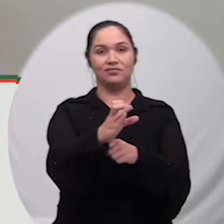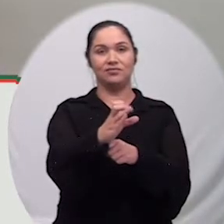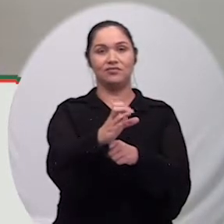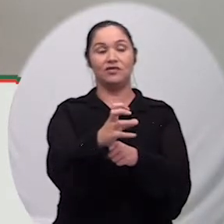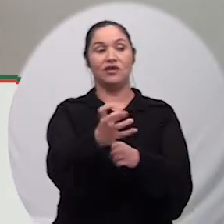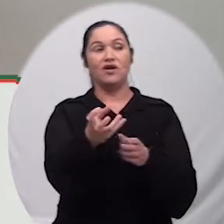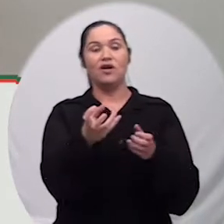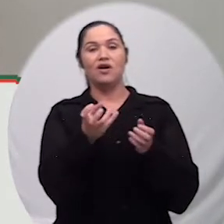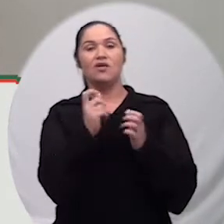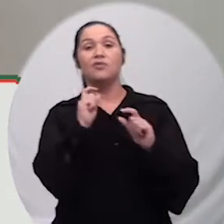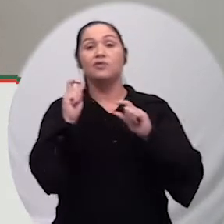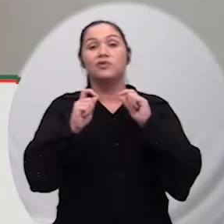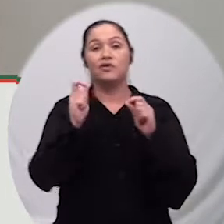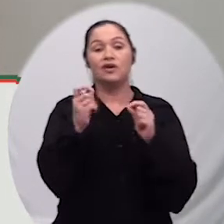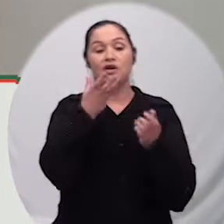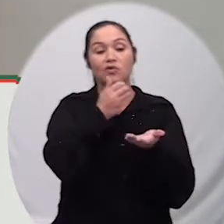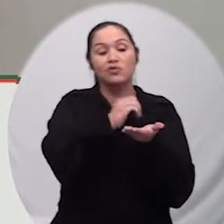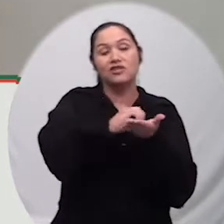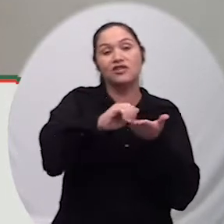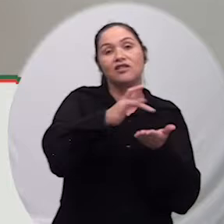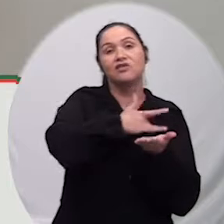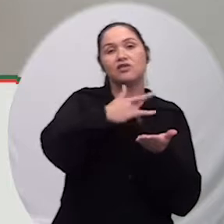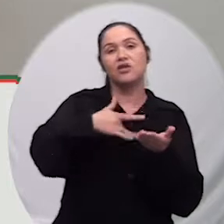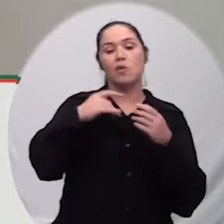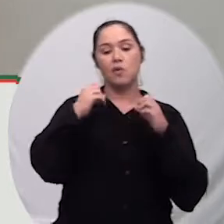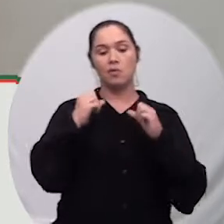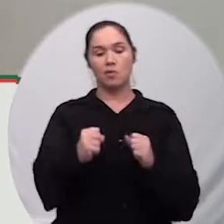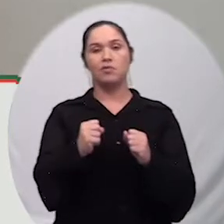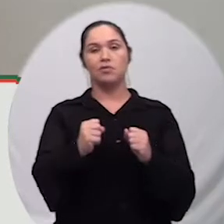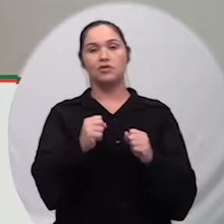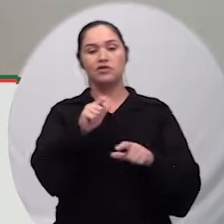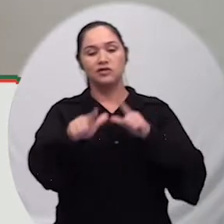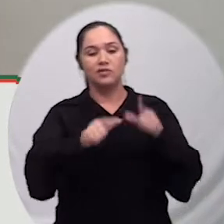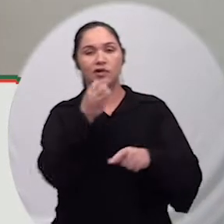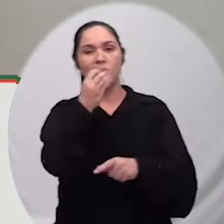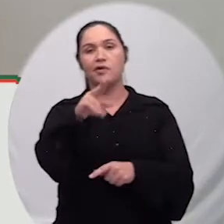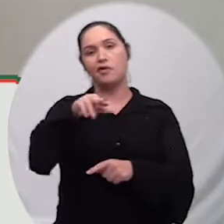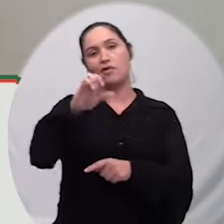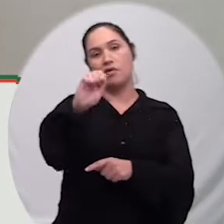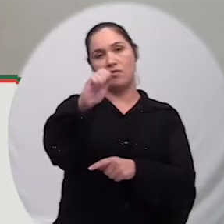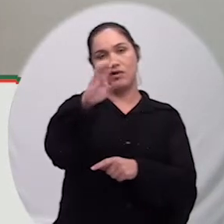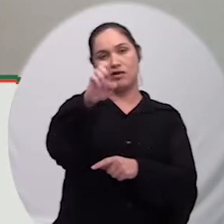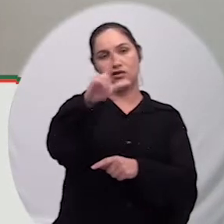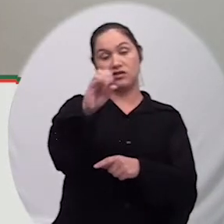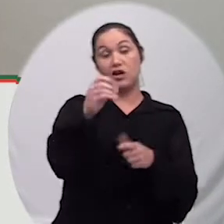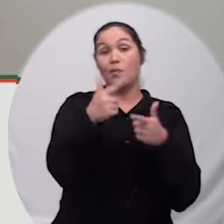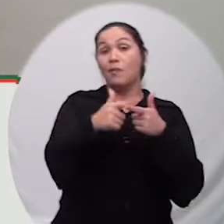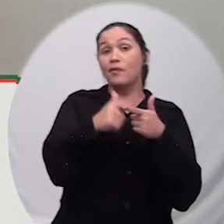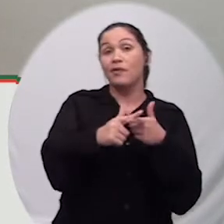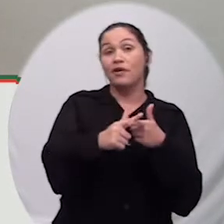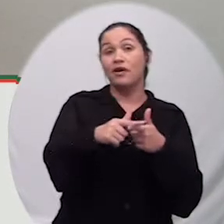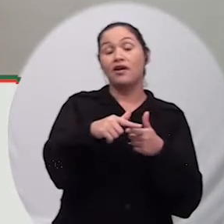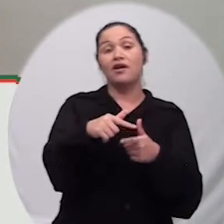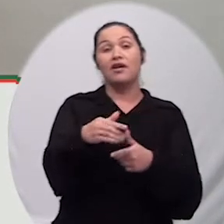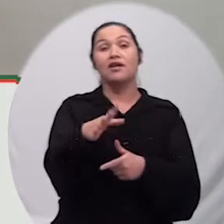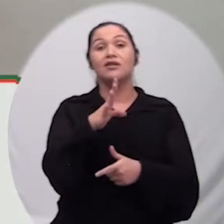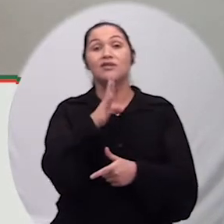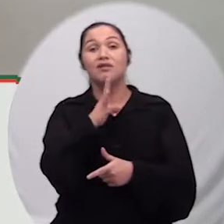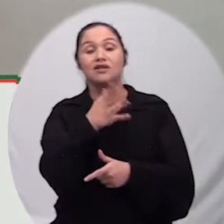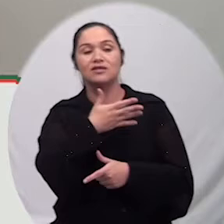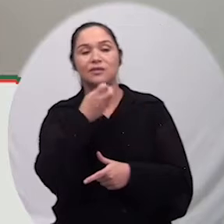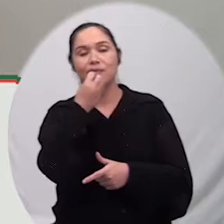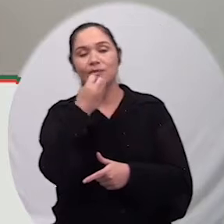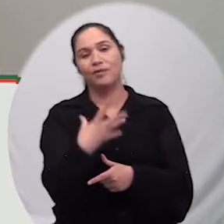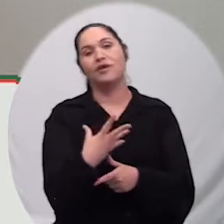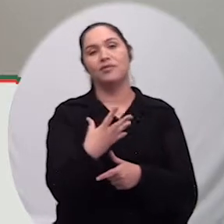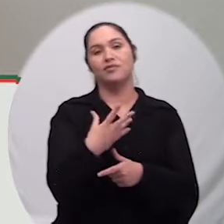um secretário da altura que tem o Célio Casagrande, do conhecimento que tem, trazendo em poucos meses a